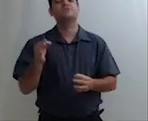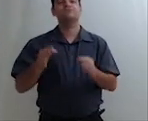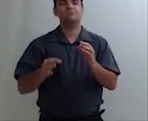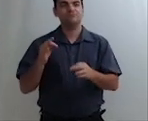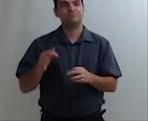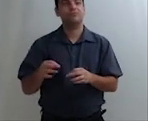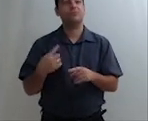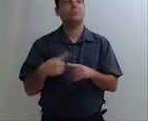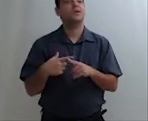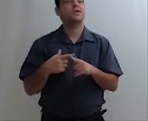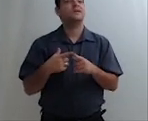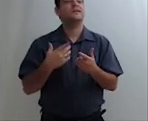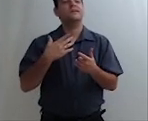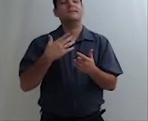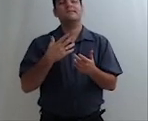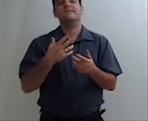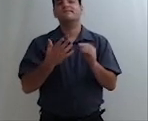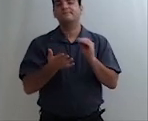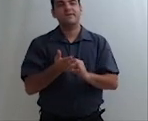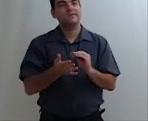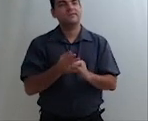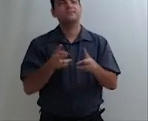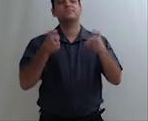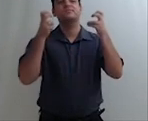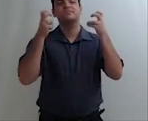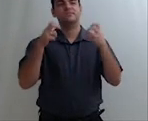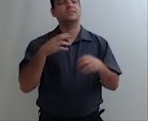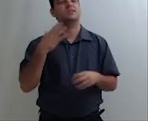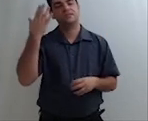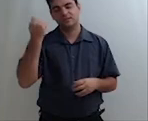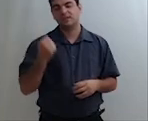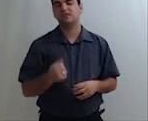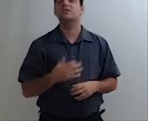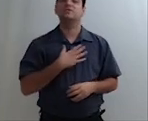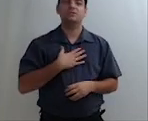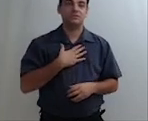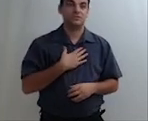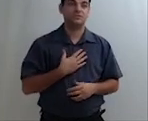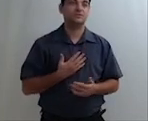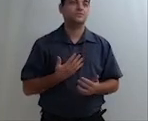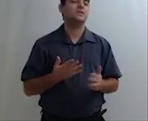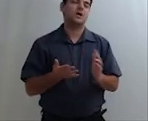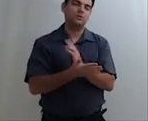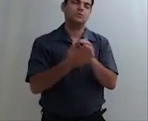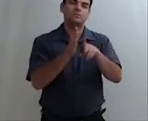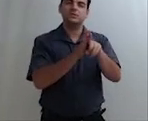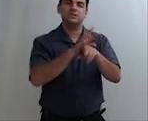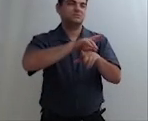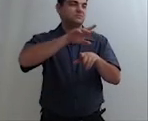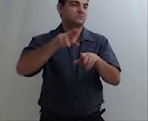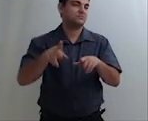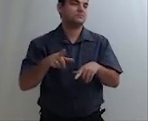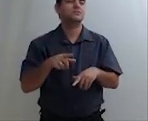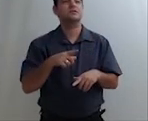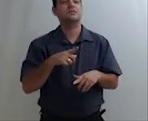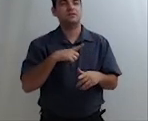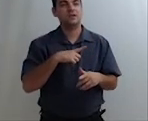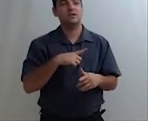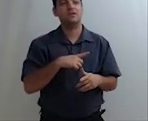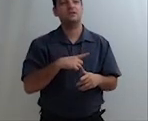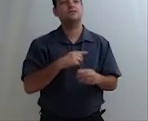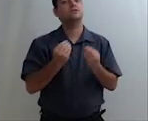falas de reconhecimento e pesquisas que foram feitas Enfim então a contribuição